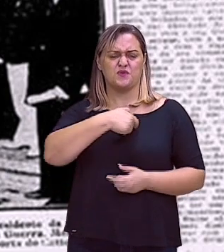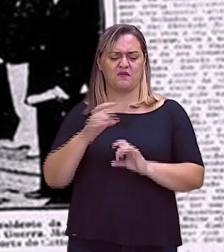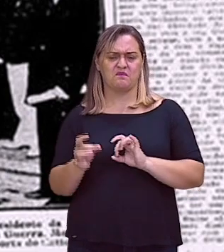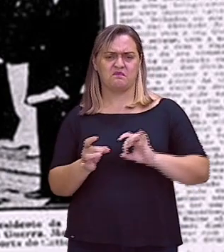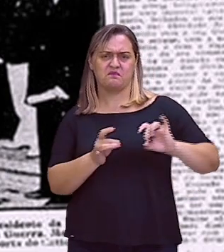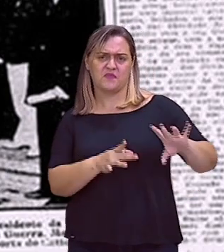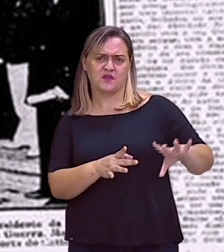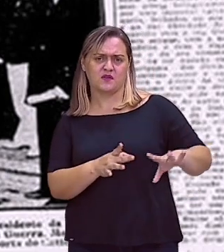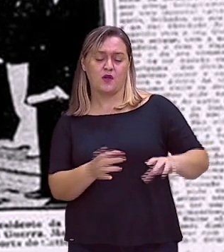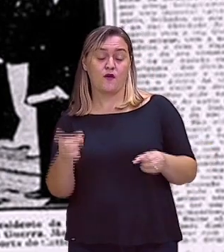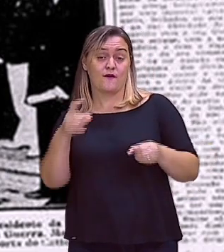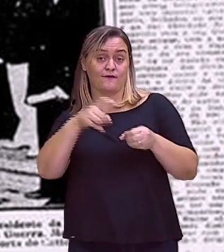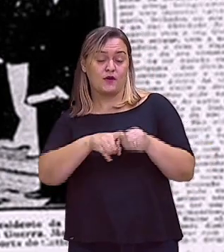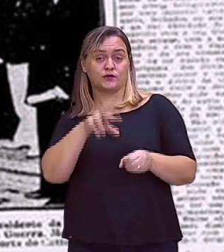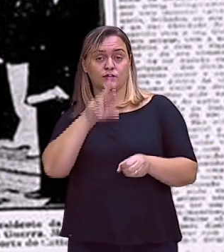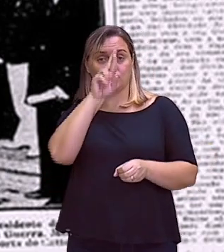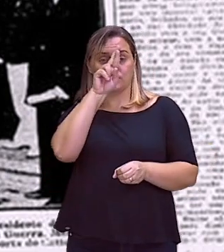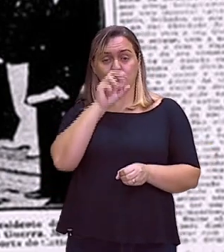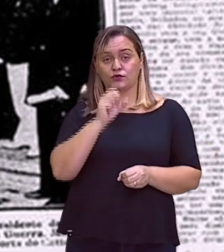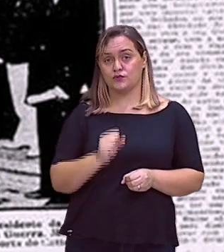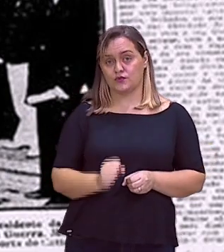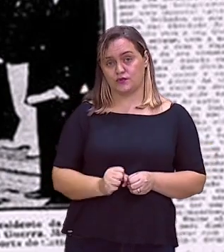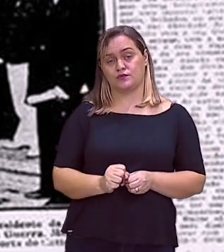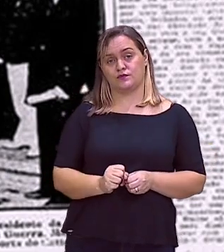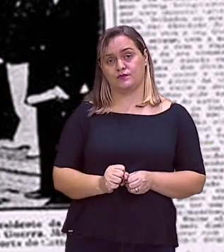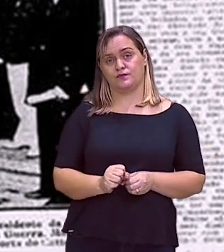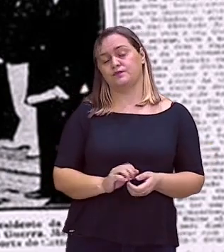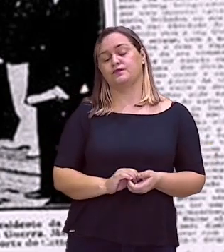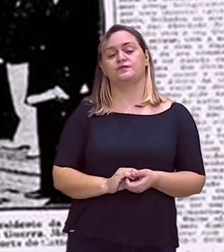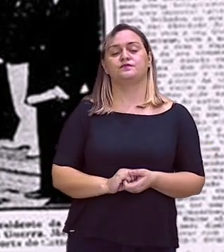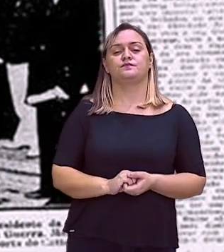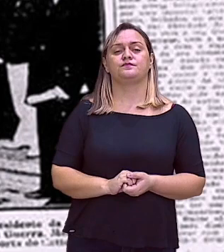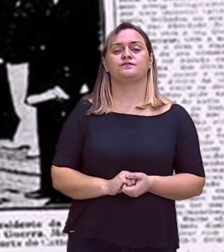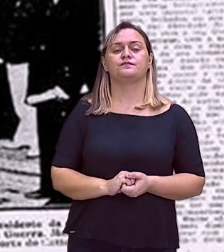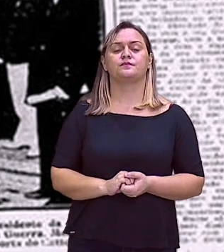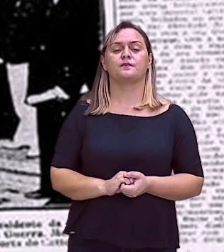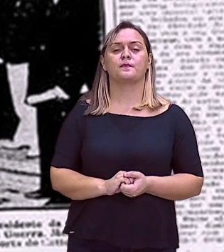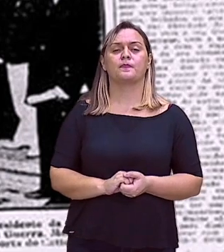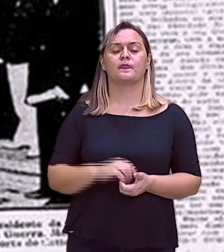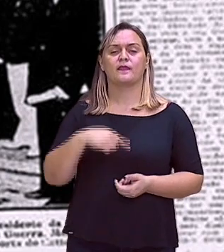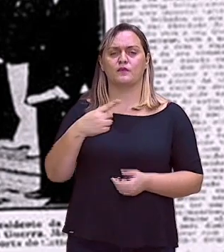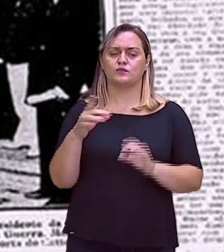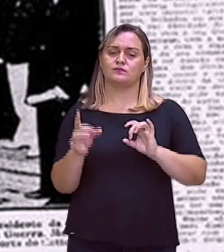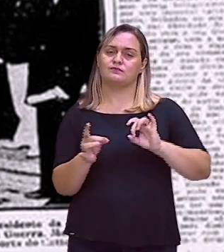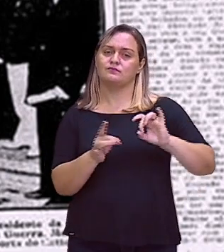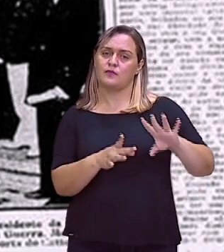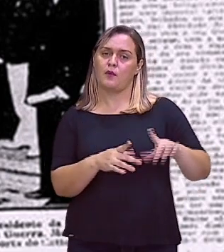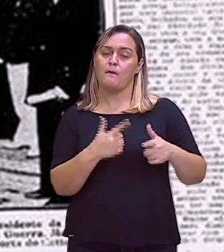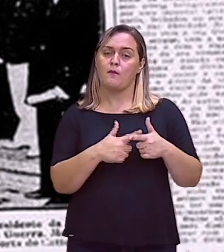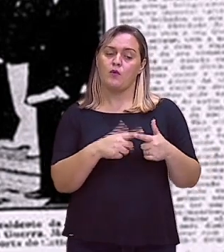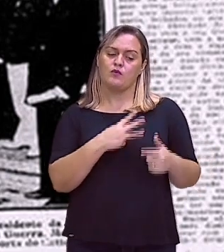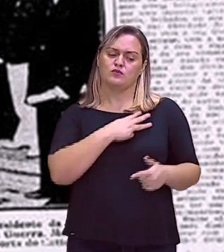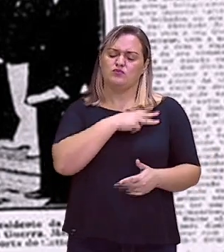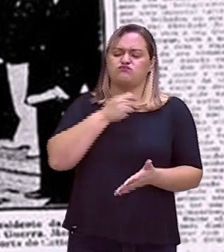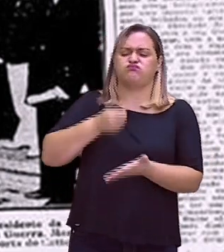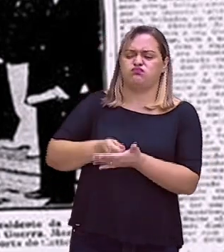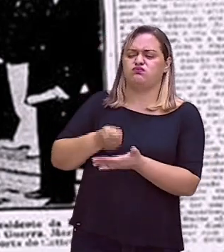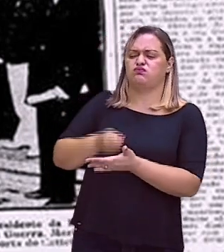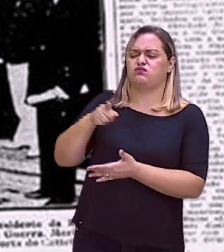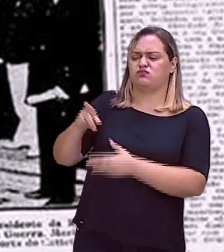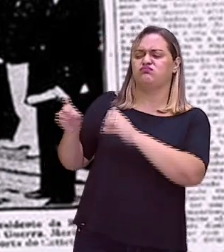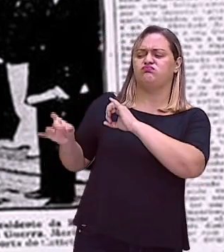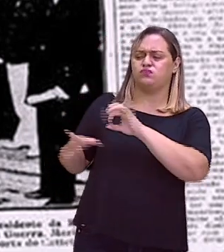né lá no Rio Grande do Sul São Borja são após a sua renúncia forçada pelos militares